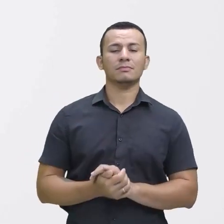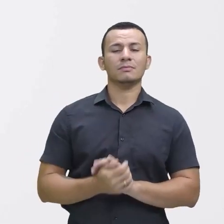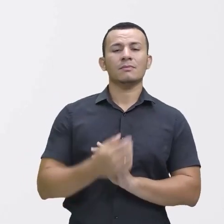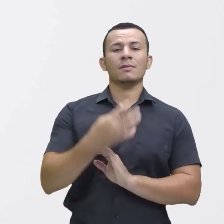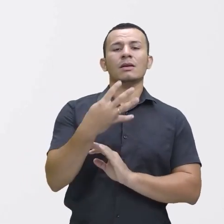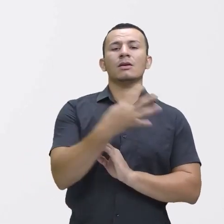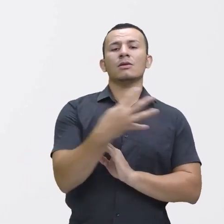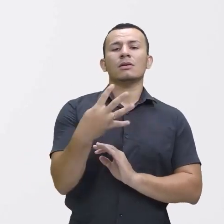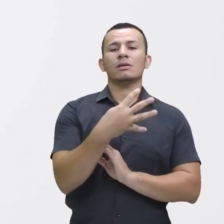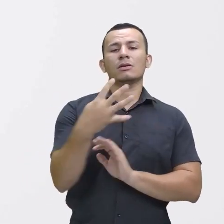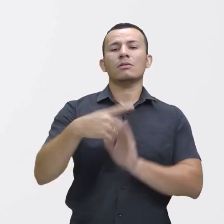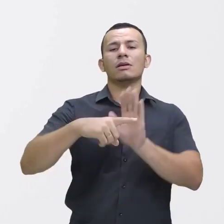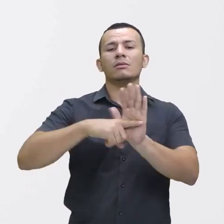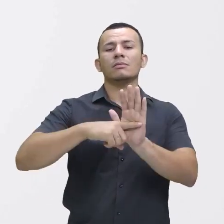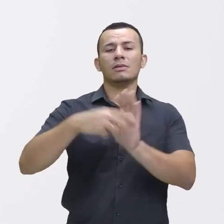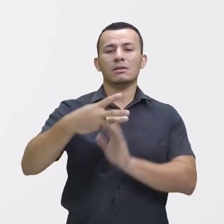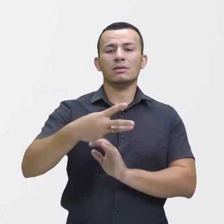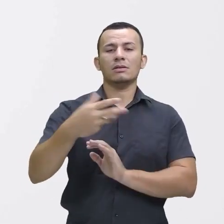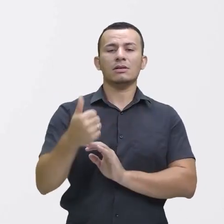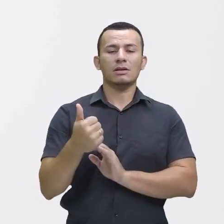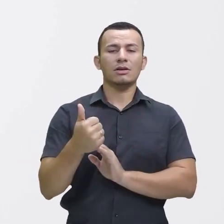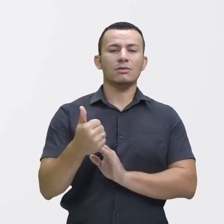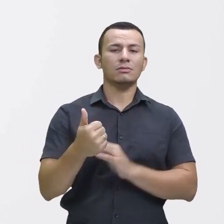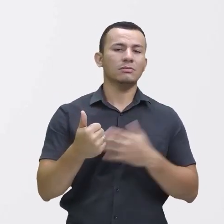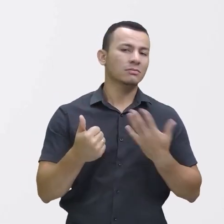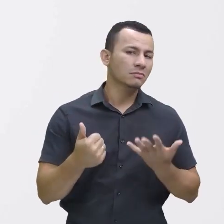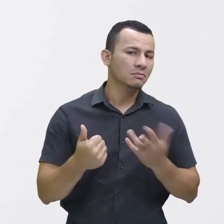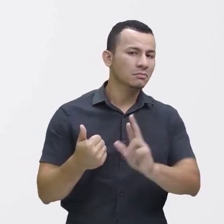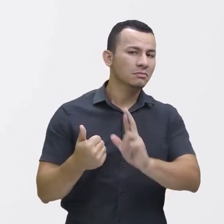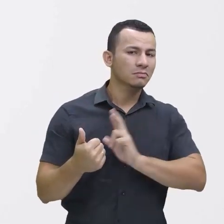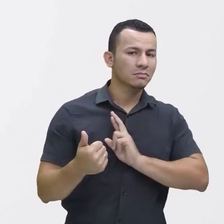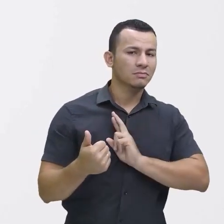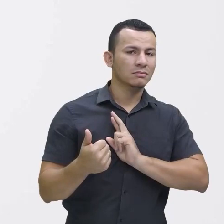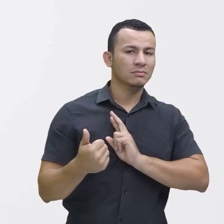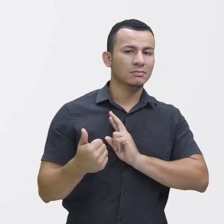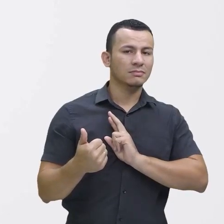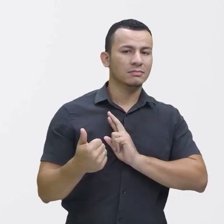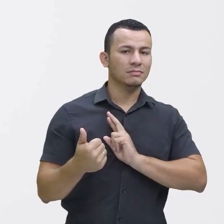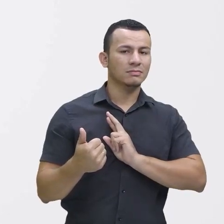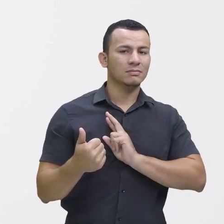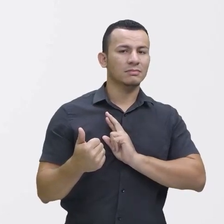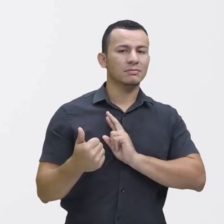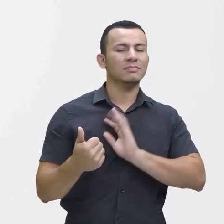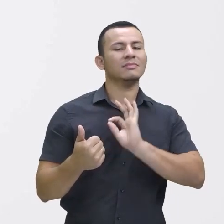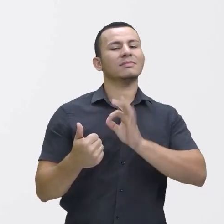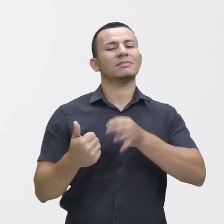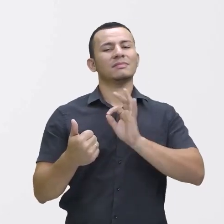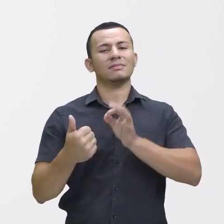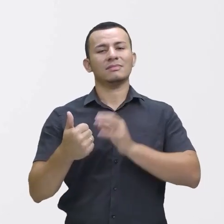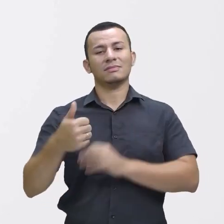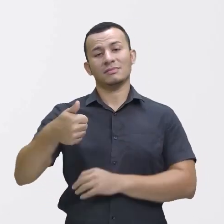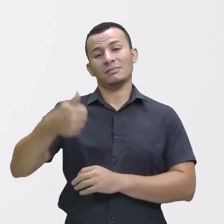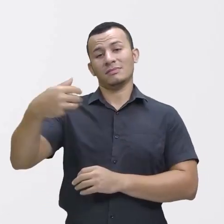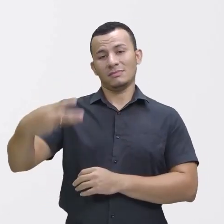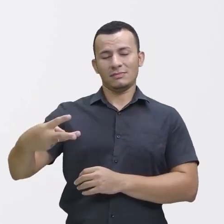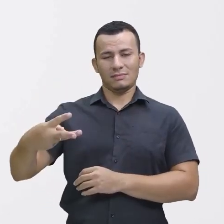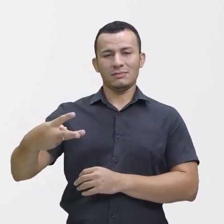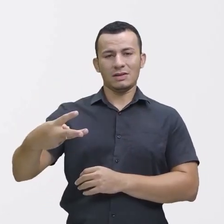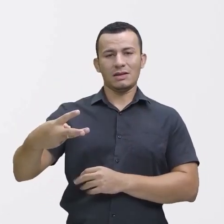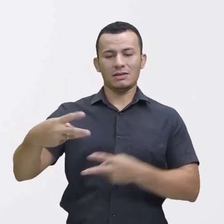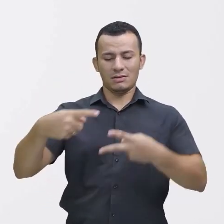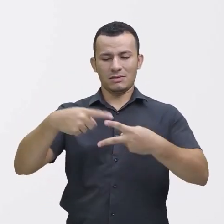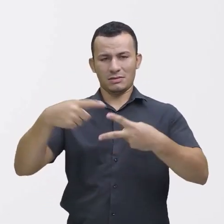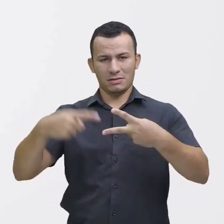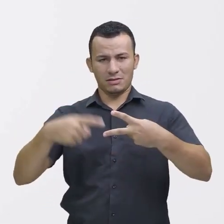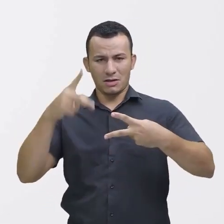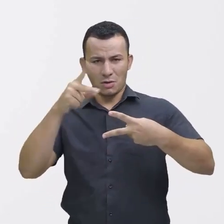menos 31. Quanto? É igual a quanto? Isso. É igual a 13. Então, não